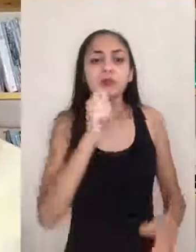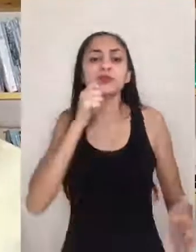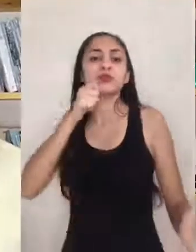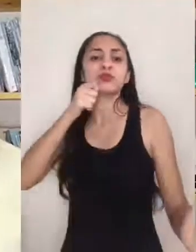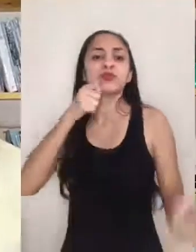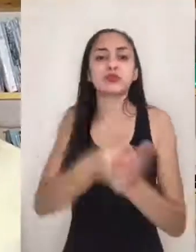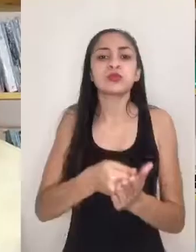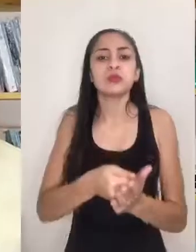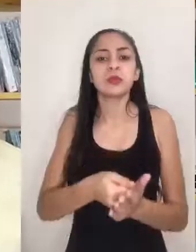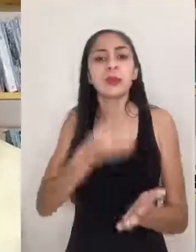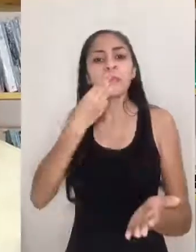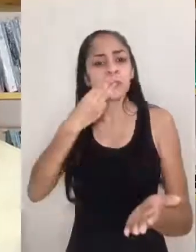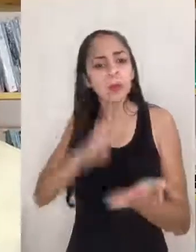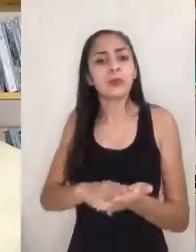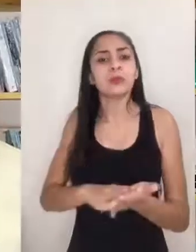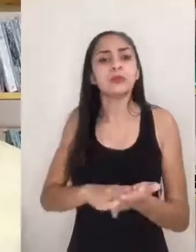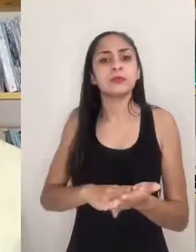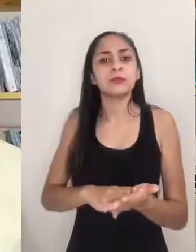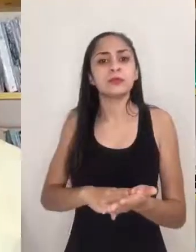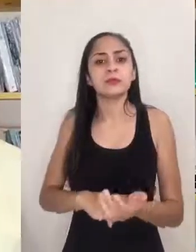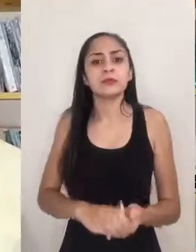Ele cumpre a palavra que Ele